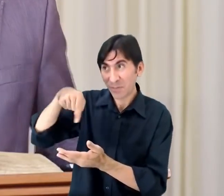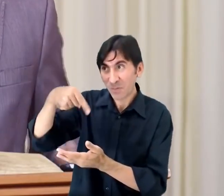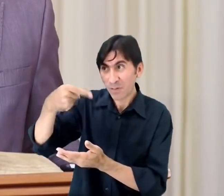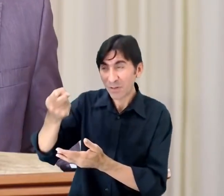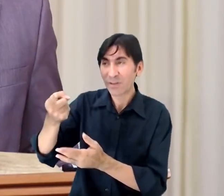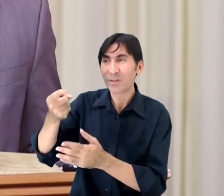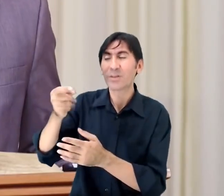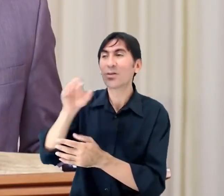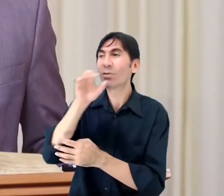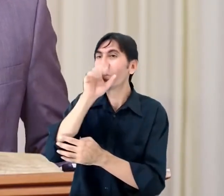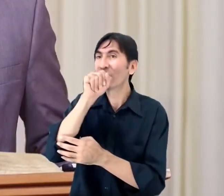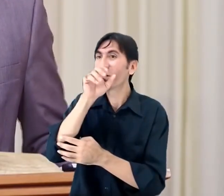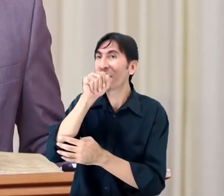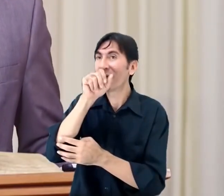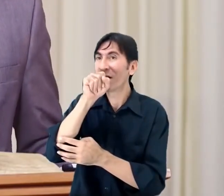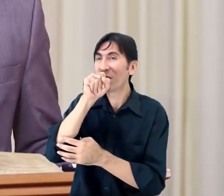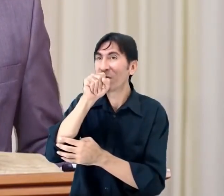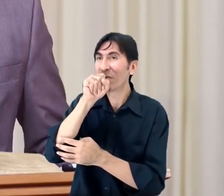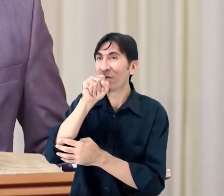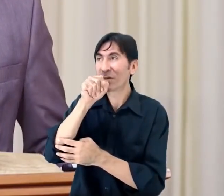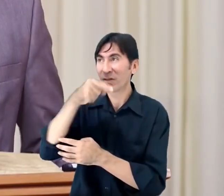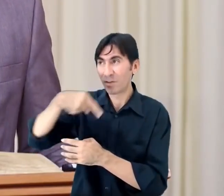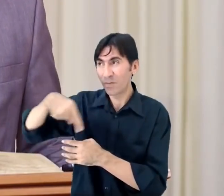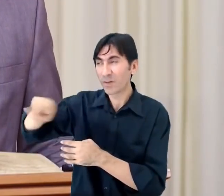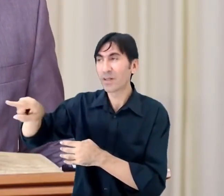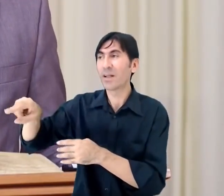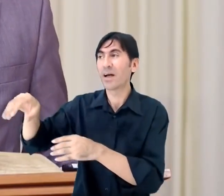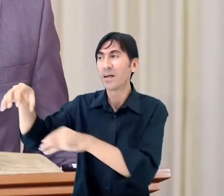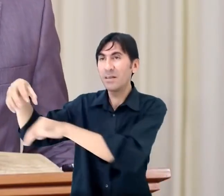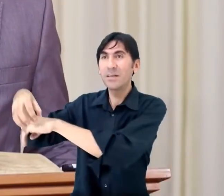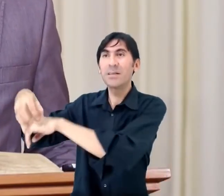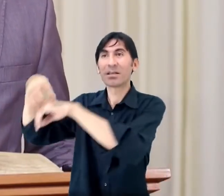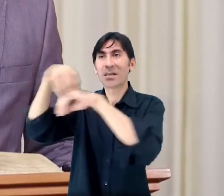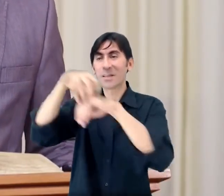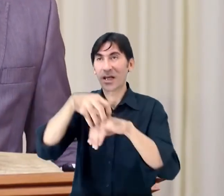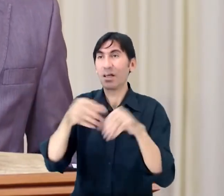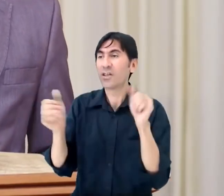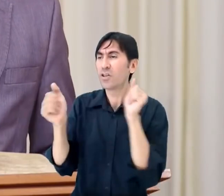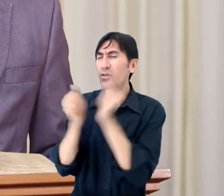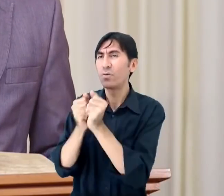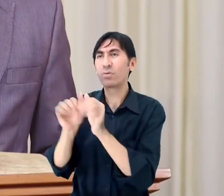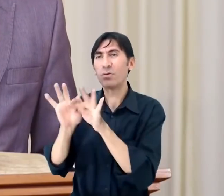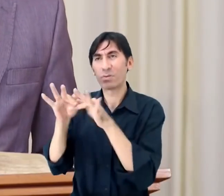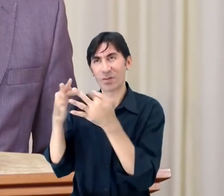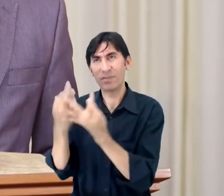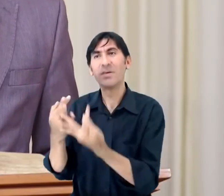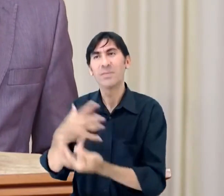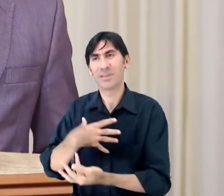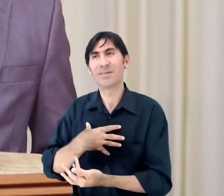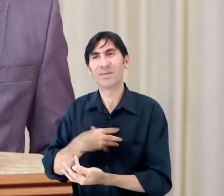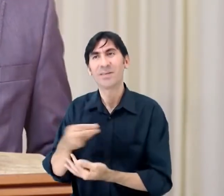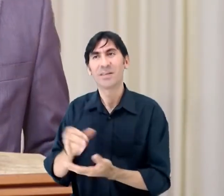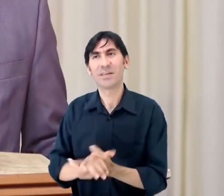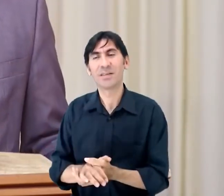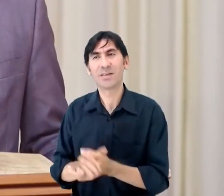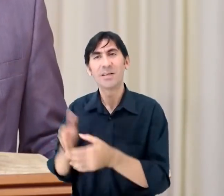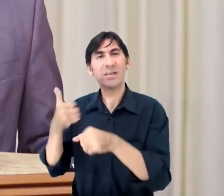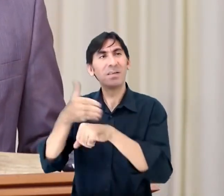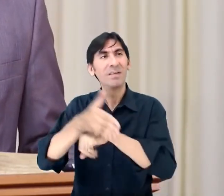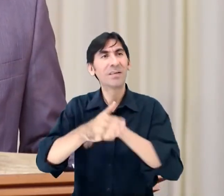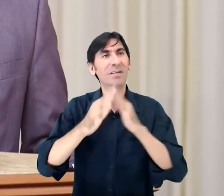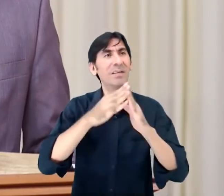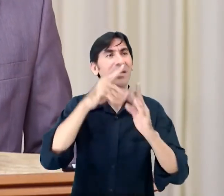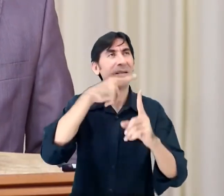manhã ele foi buscar aquela irmã com seus filhos. E ela assistiu o culto e